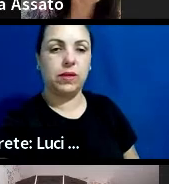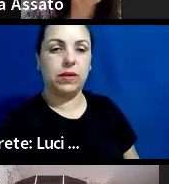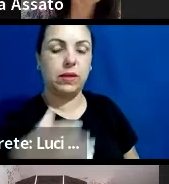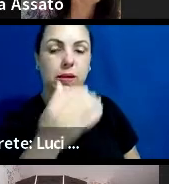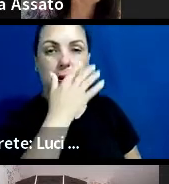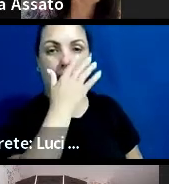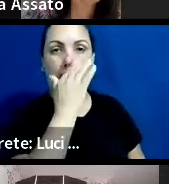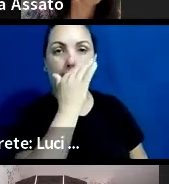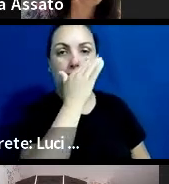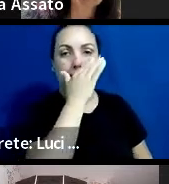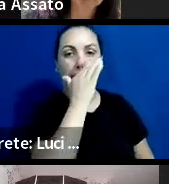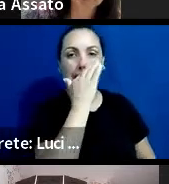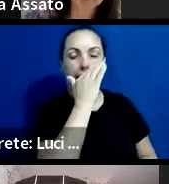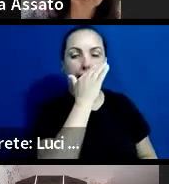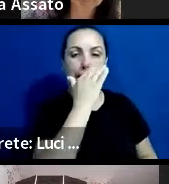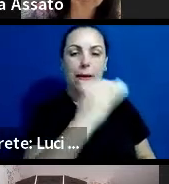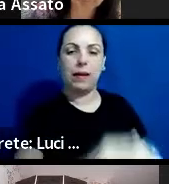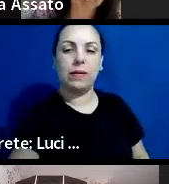realidade.